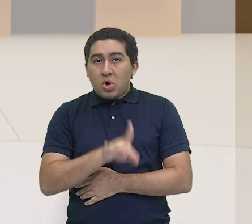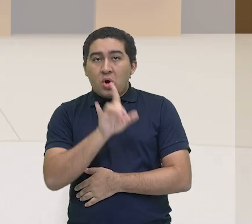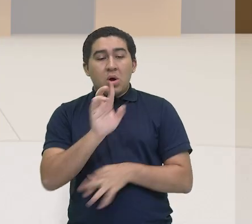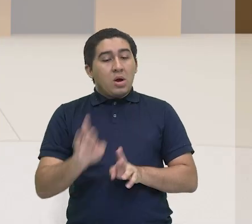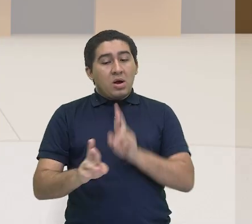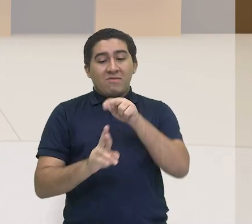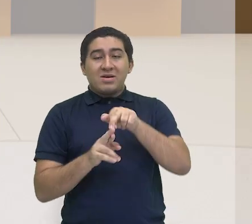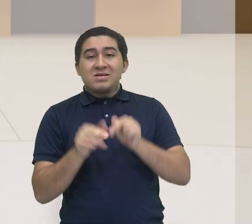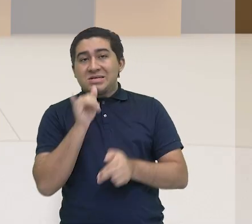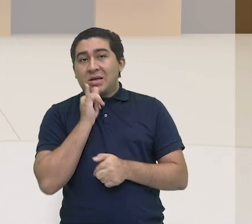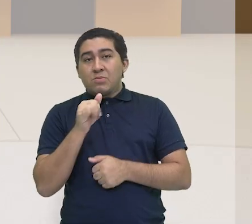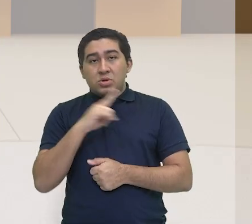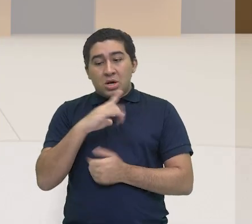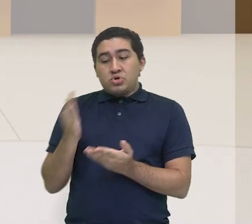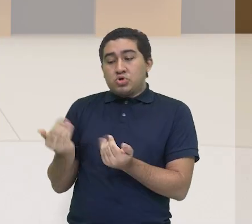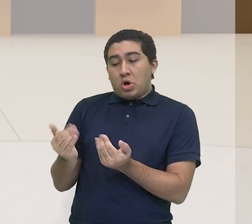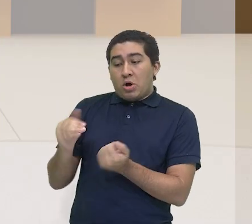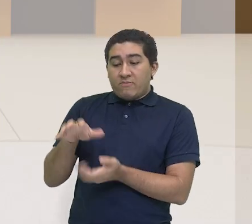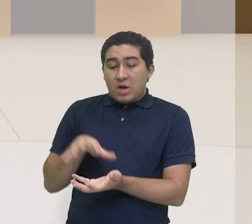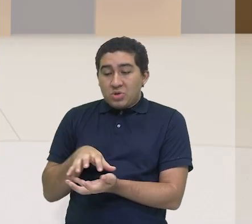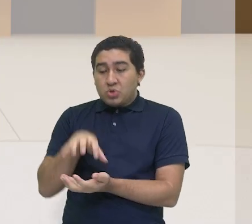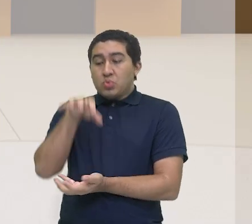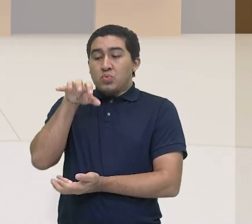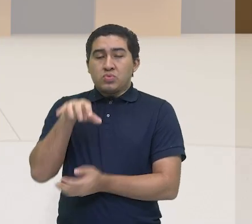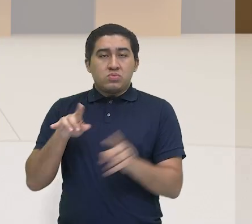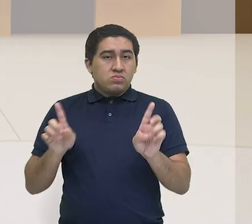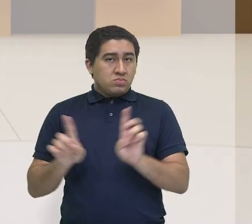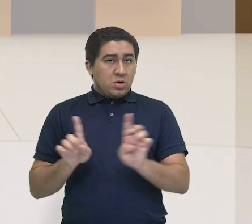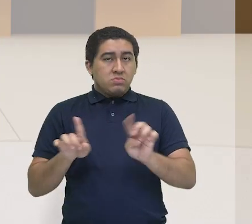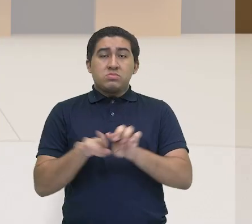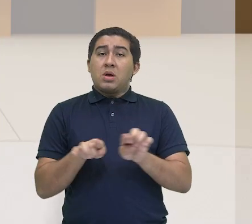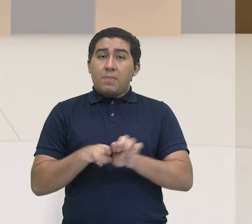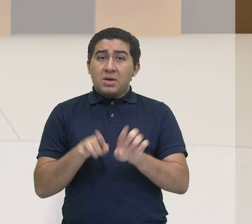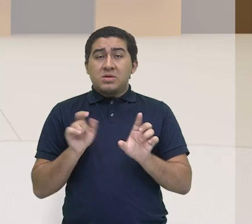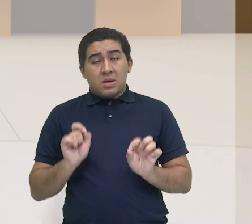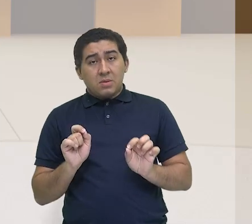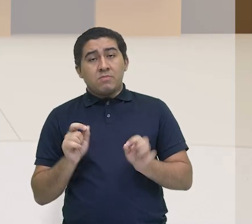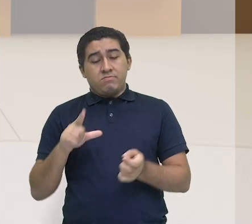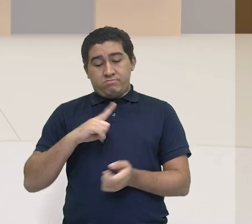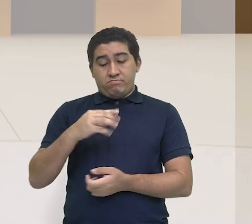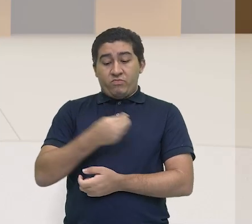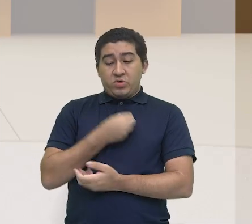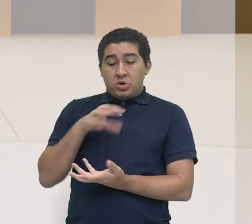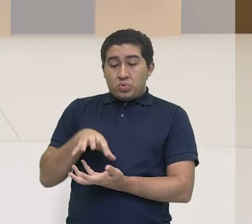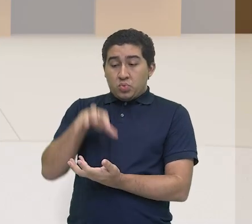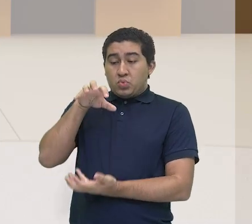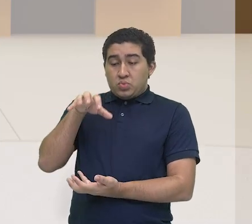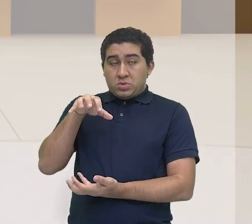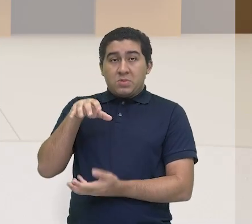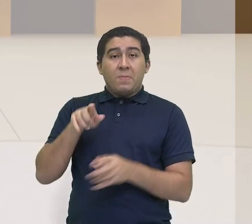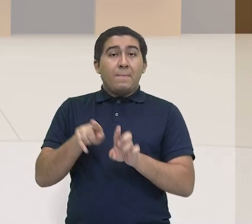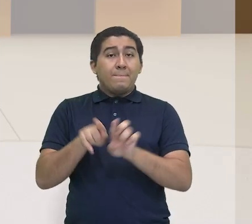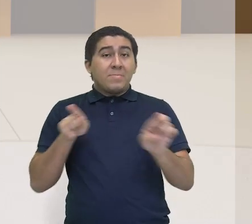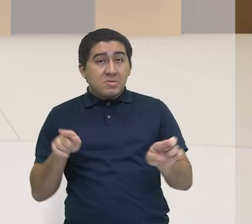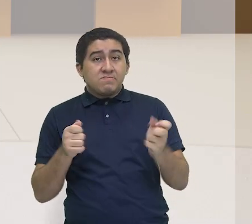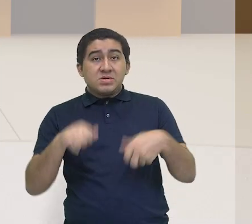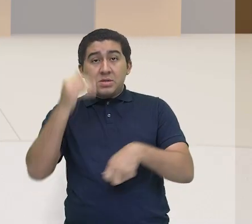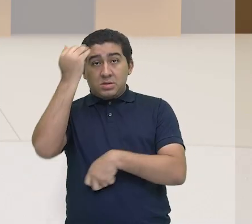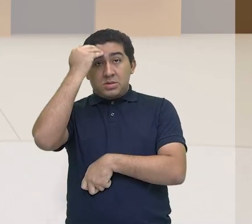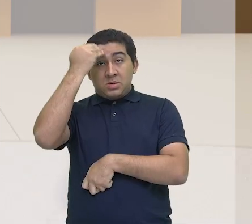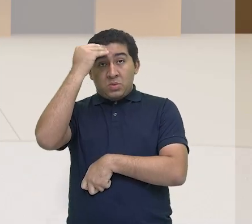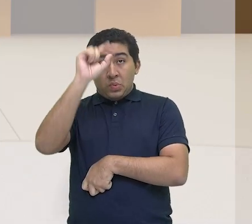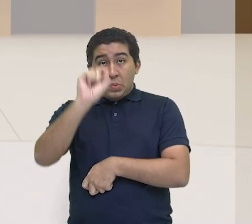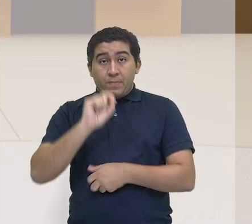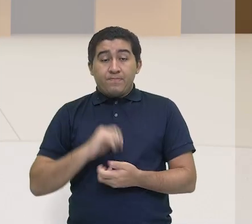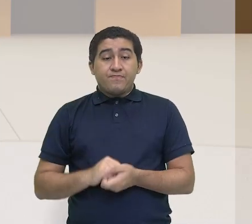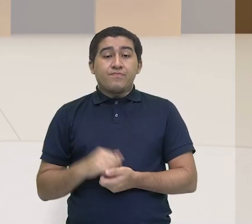de amadurecimento ou de trazer essa questão da vida adulta, mas de entender que a partir do momento em